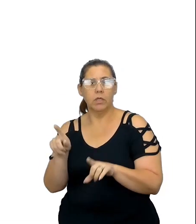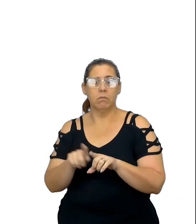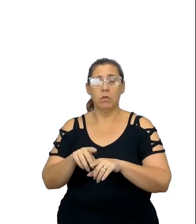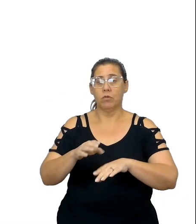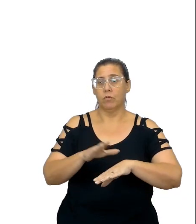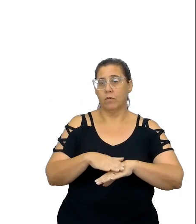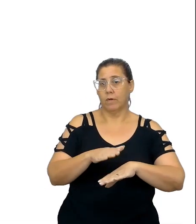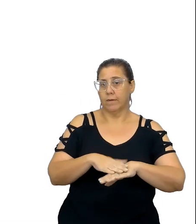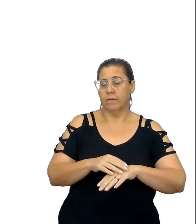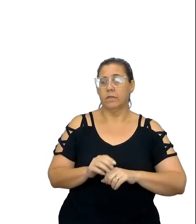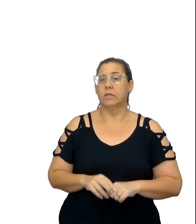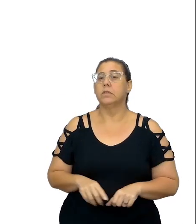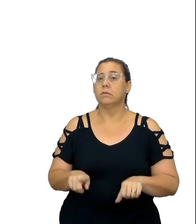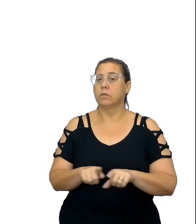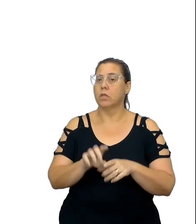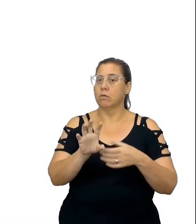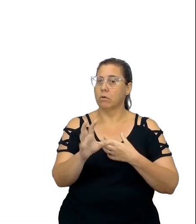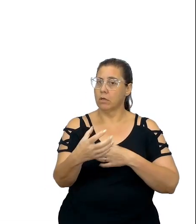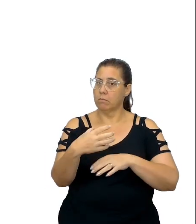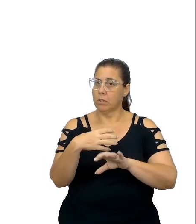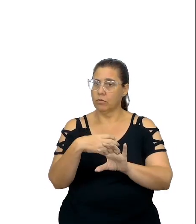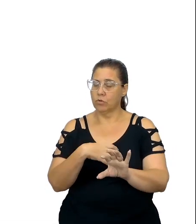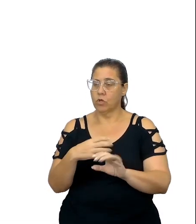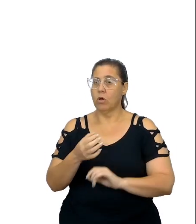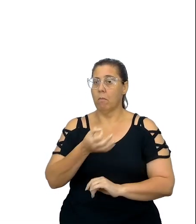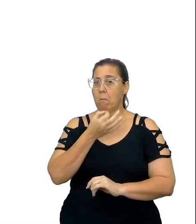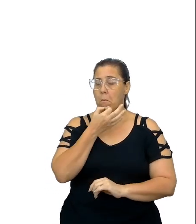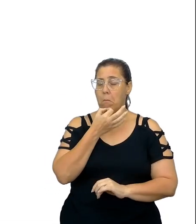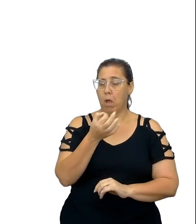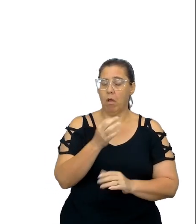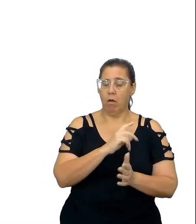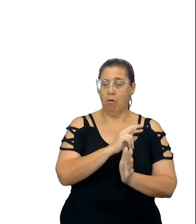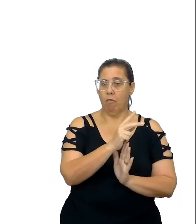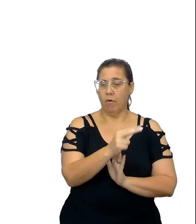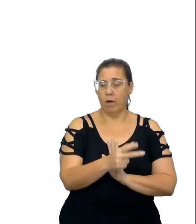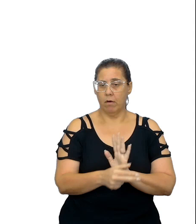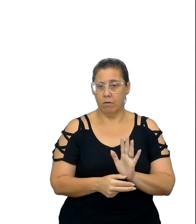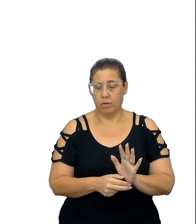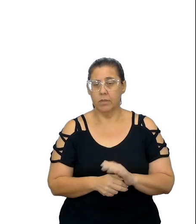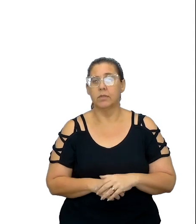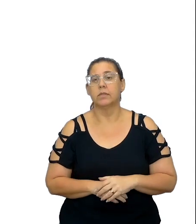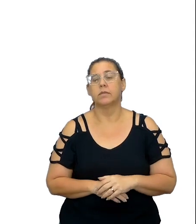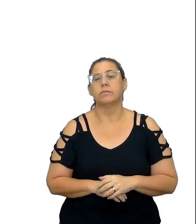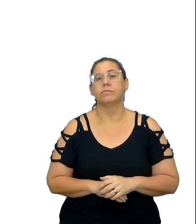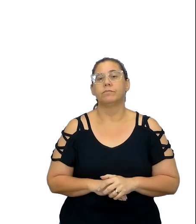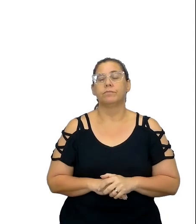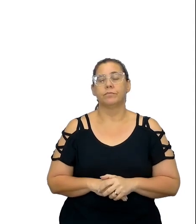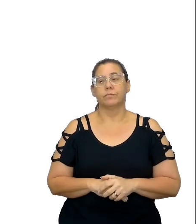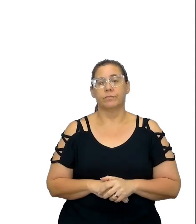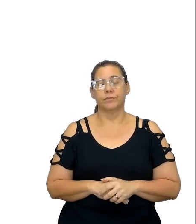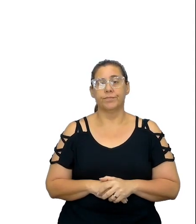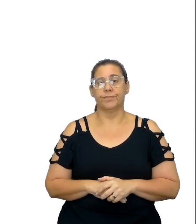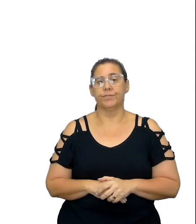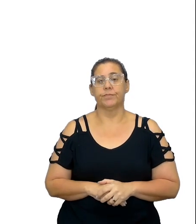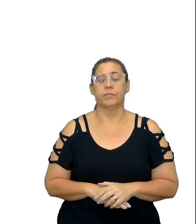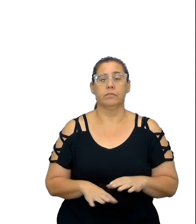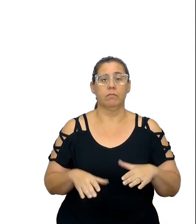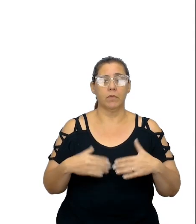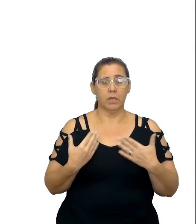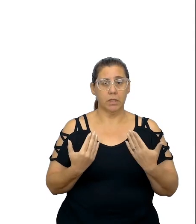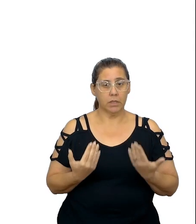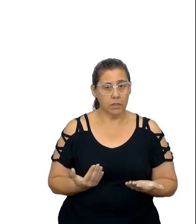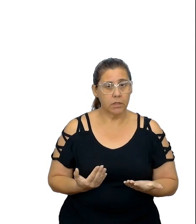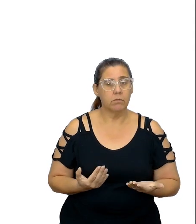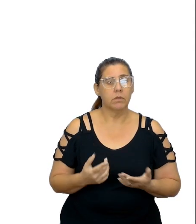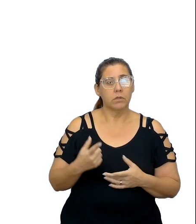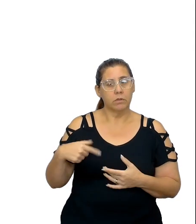agir empaticamente em relação a opiniões adversas à sua própria forma de ver o mundo. Então, nesse sentido,